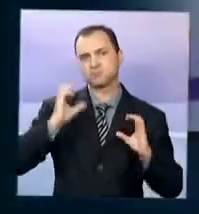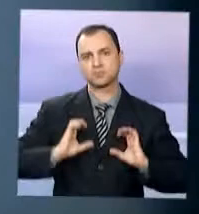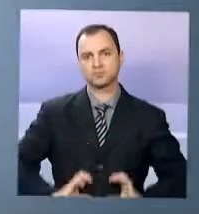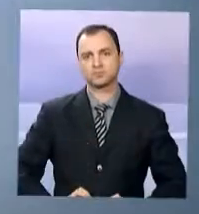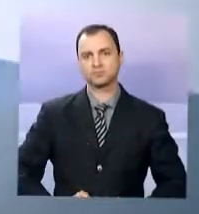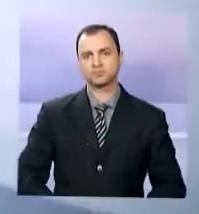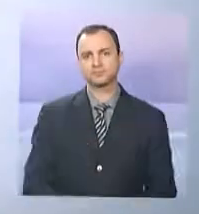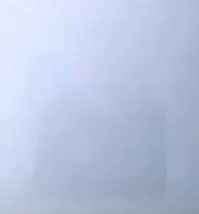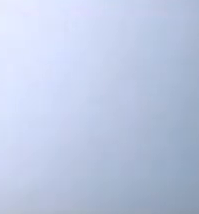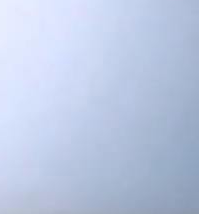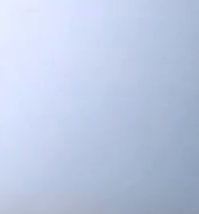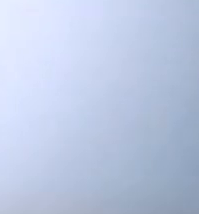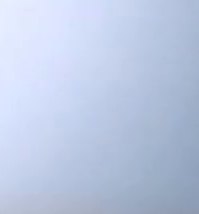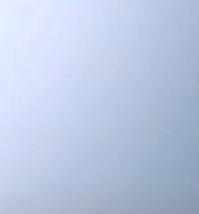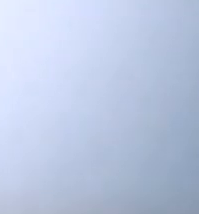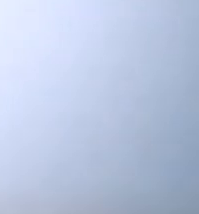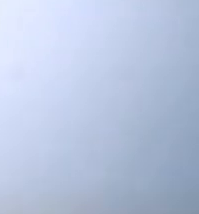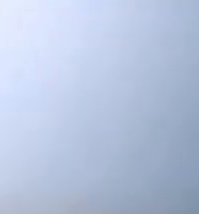cão